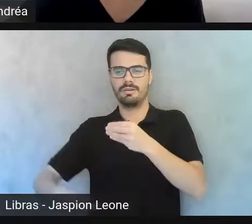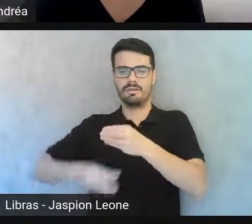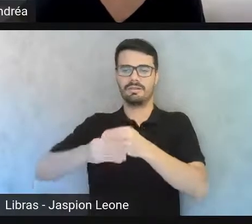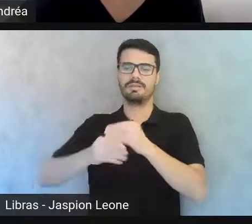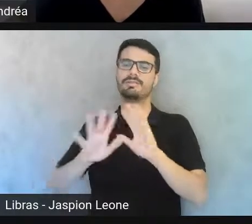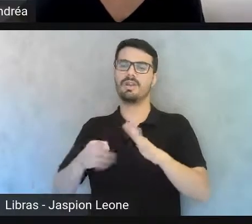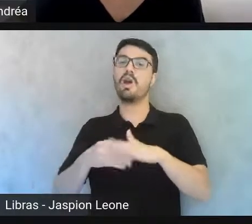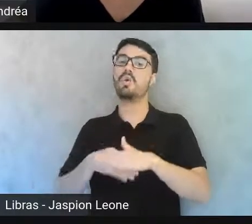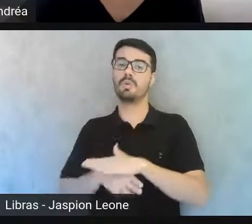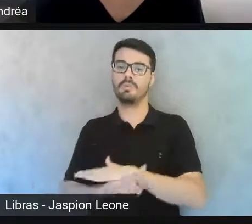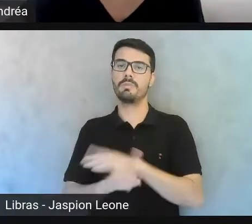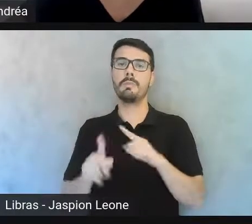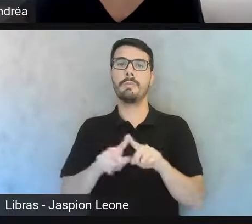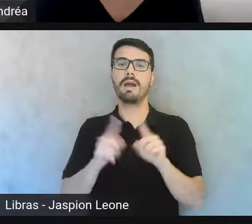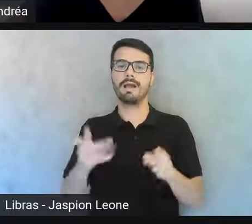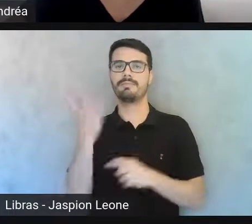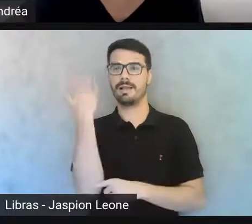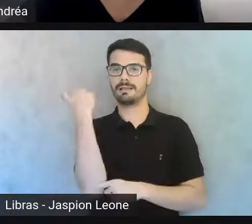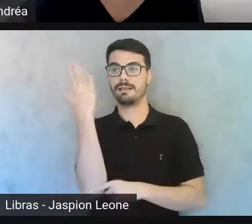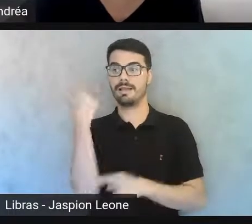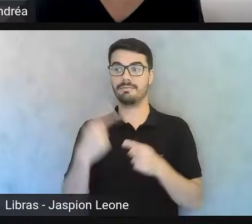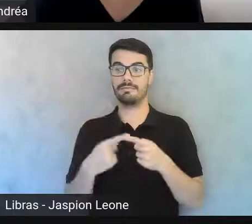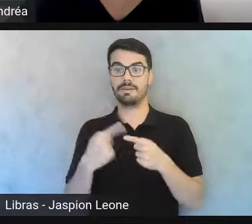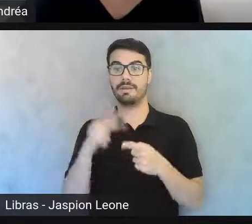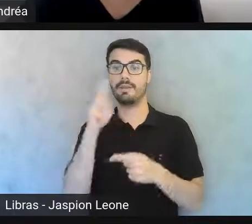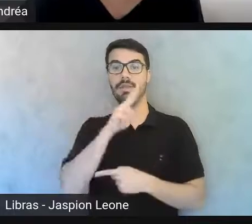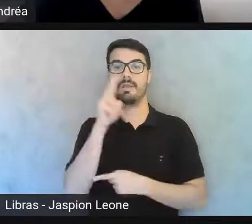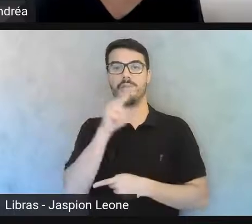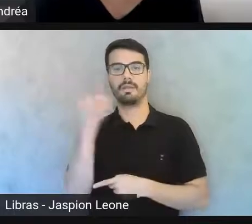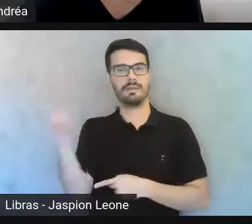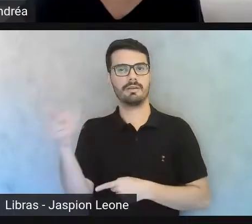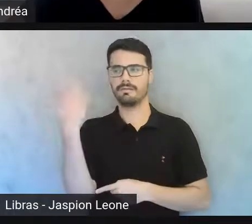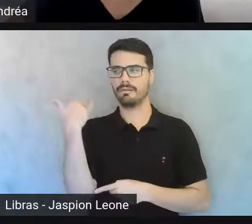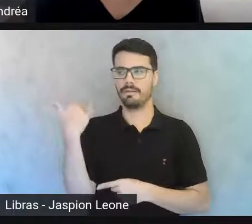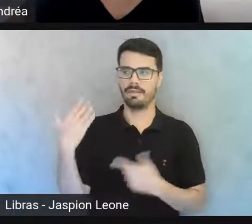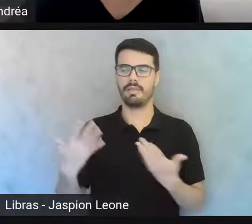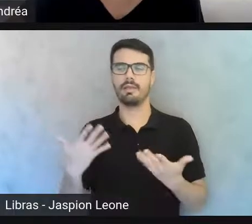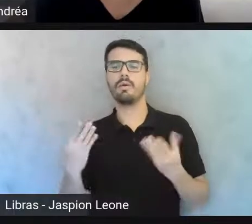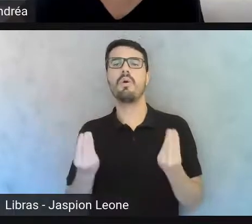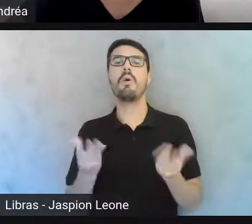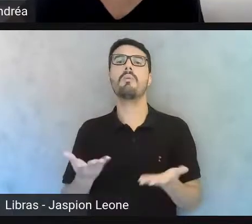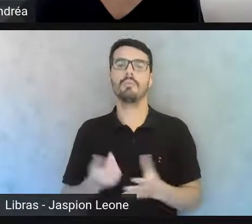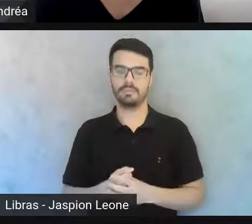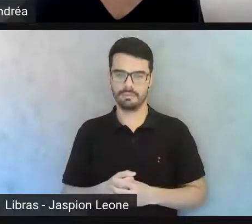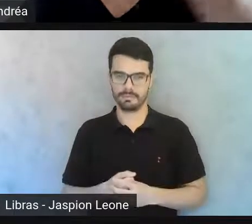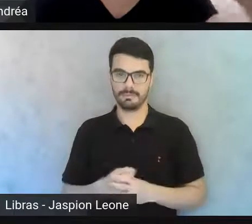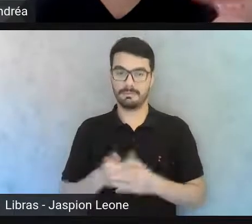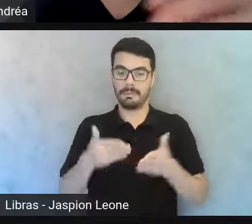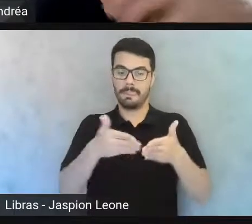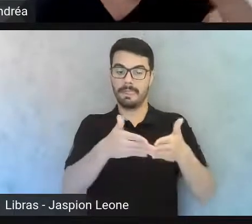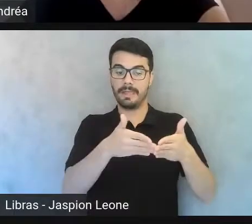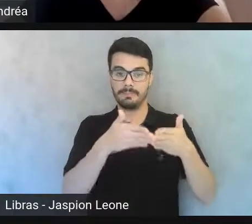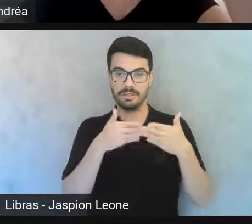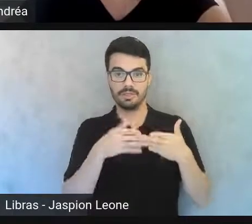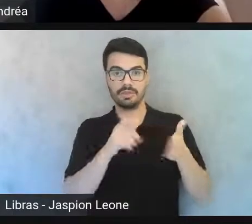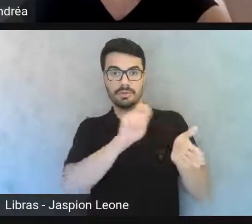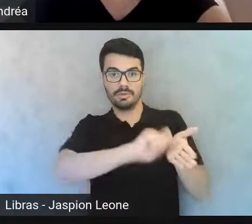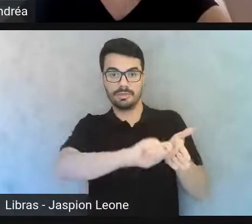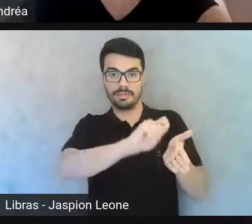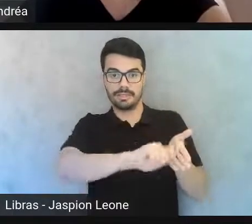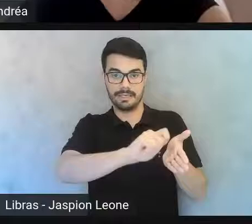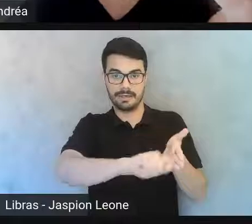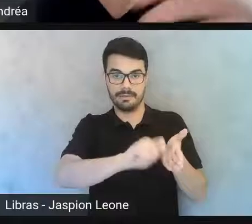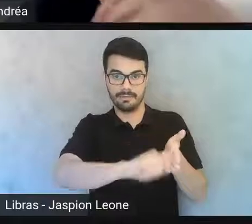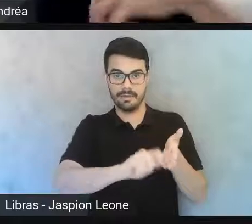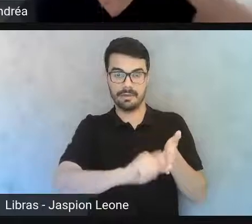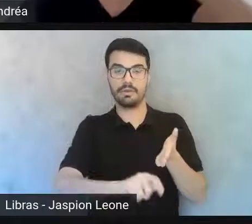acostumado, né? Mas a época, como foi uma medida muito emergencial, o que a gente fez? A gente pediu, escreveu, solicitou,